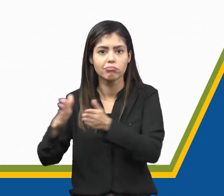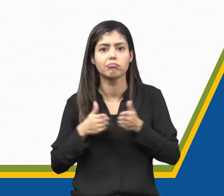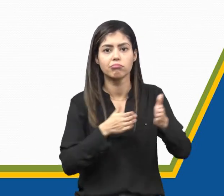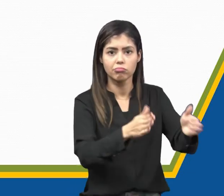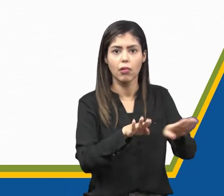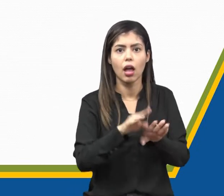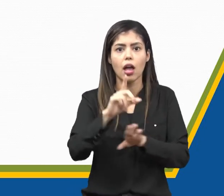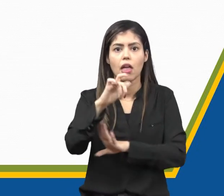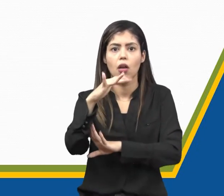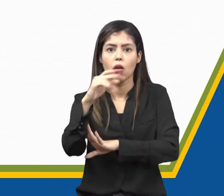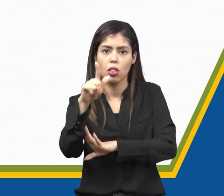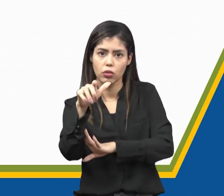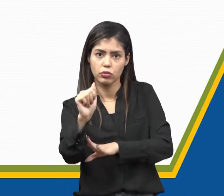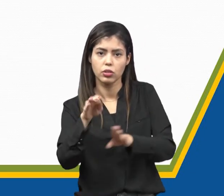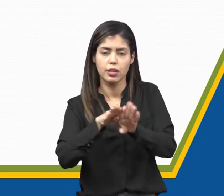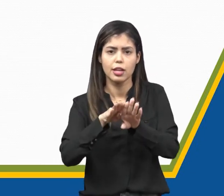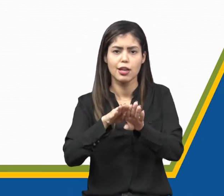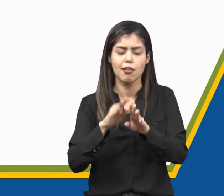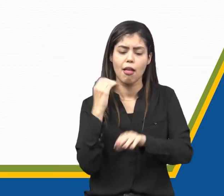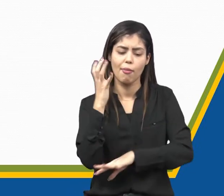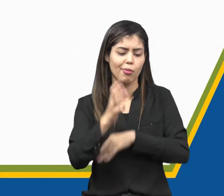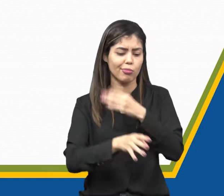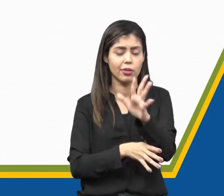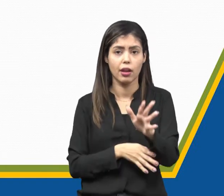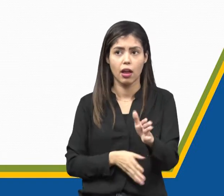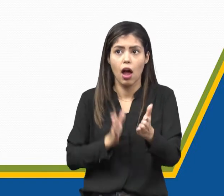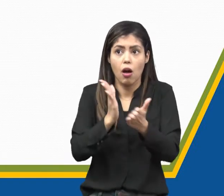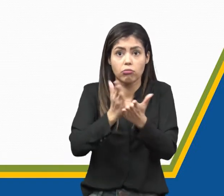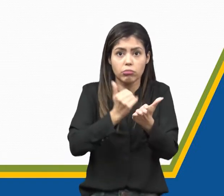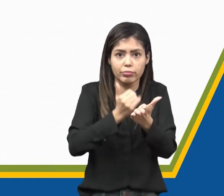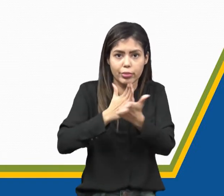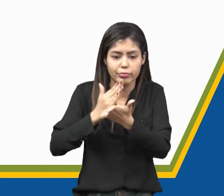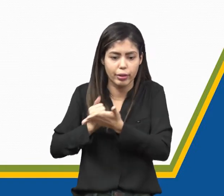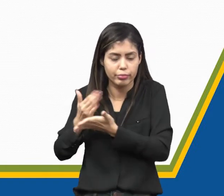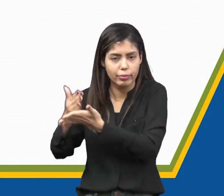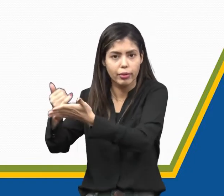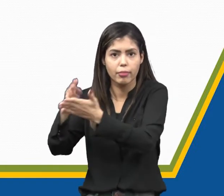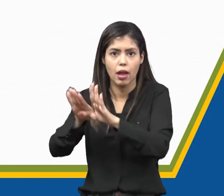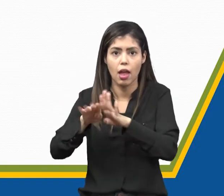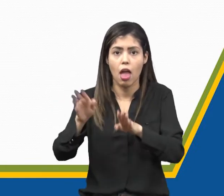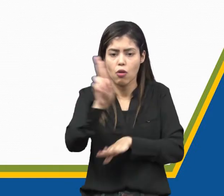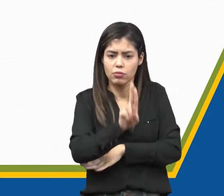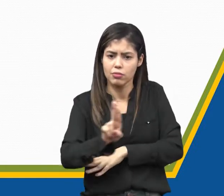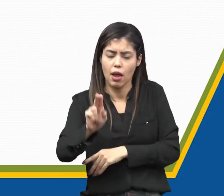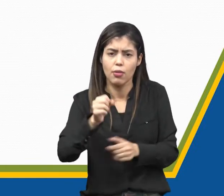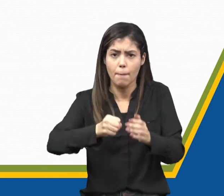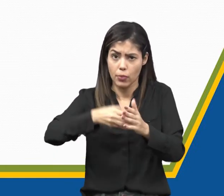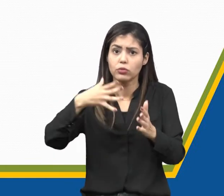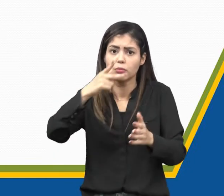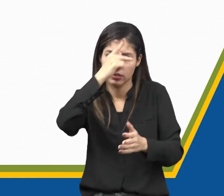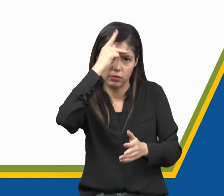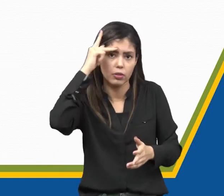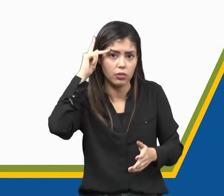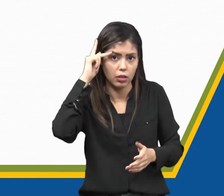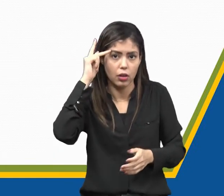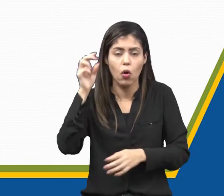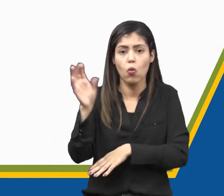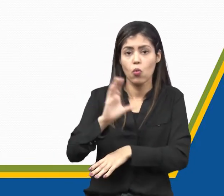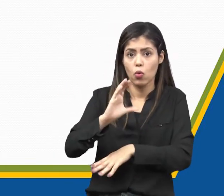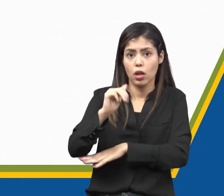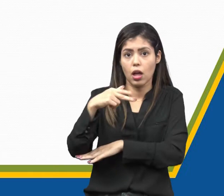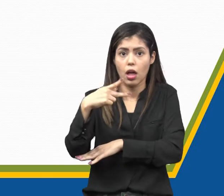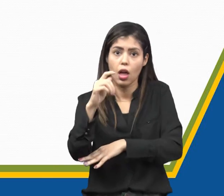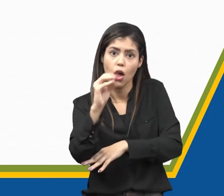ecológico. Esse plantio de mosaico realmente é um quebra-cabeça, né? É utilizado muito pelas pessoas no homem do